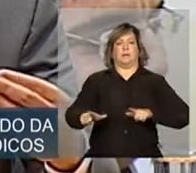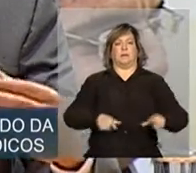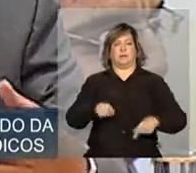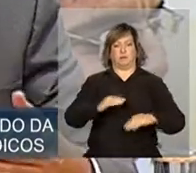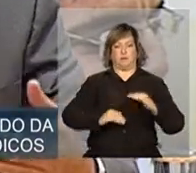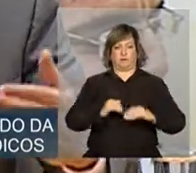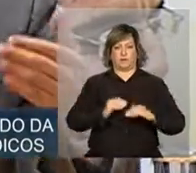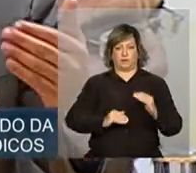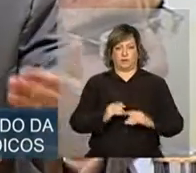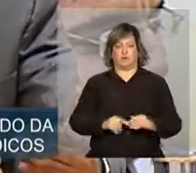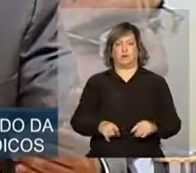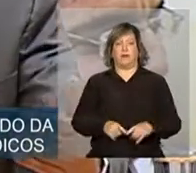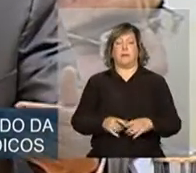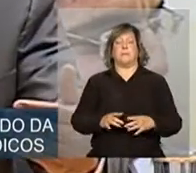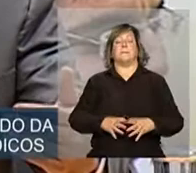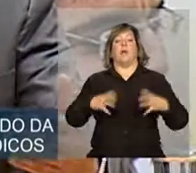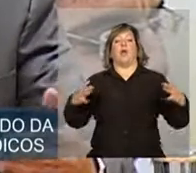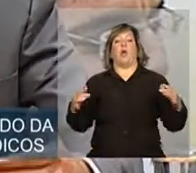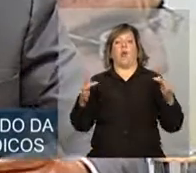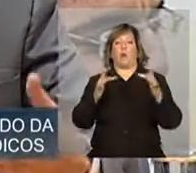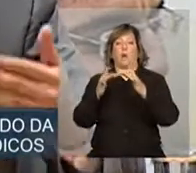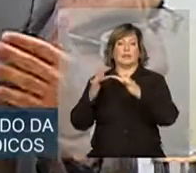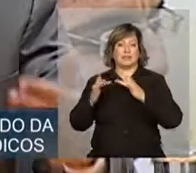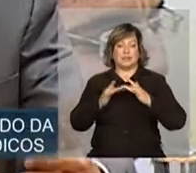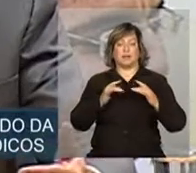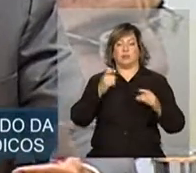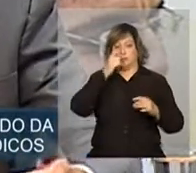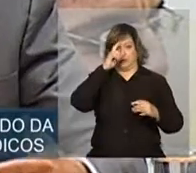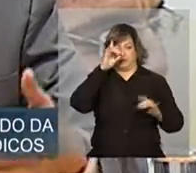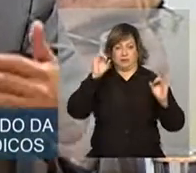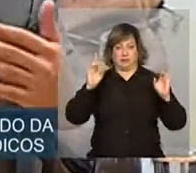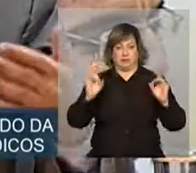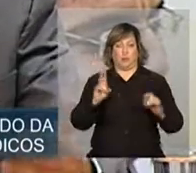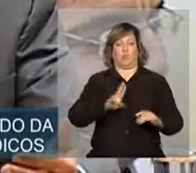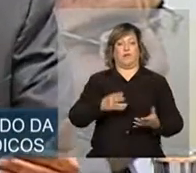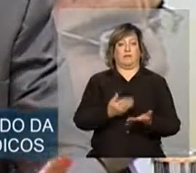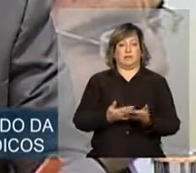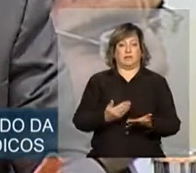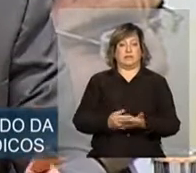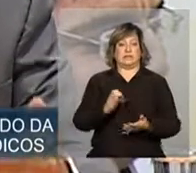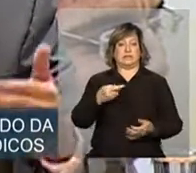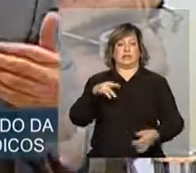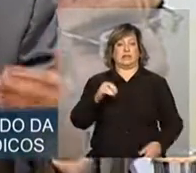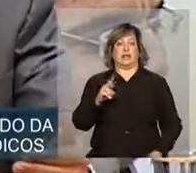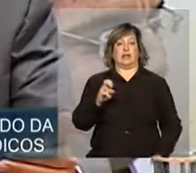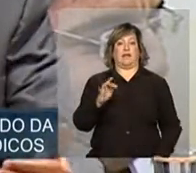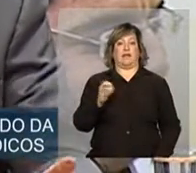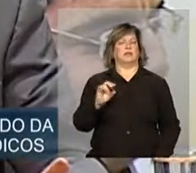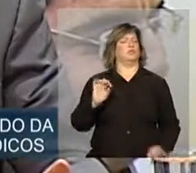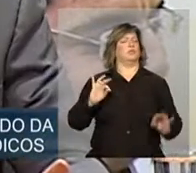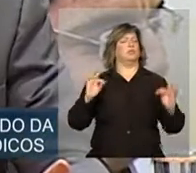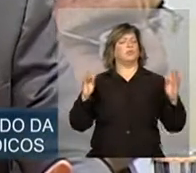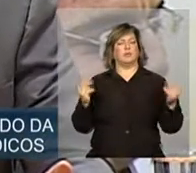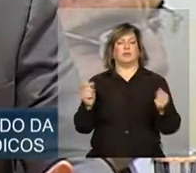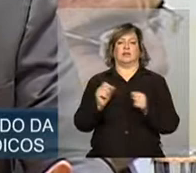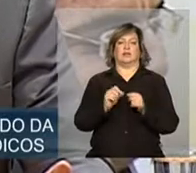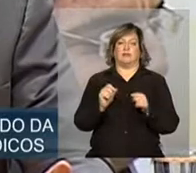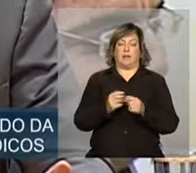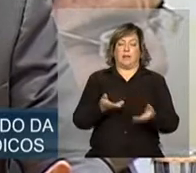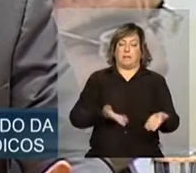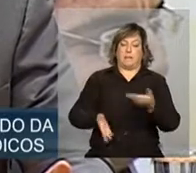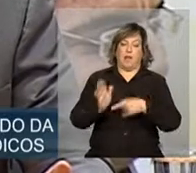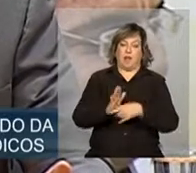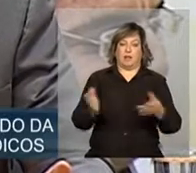é maior contato com hospitais diferentes nos hospitais universitários centro de referência toda estratégia está sendo feita